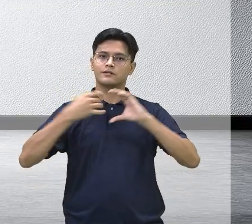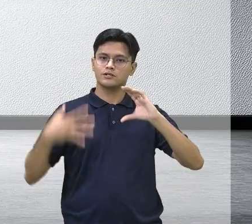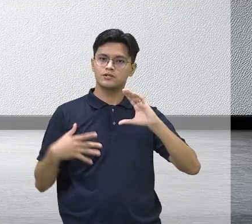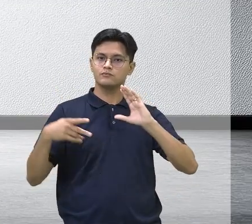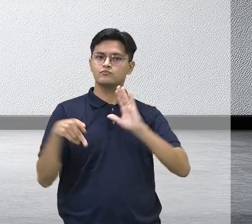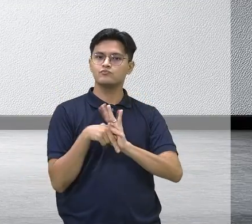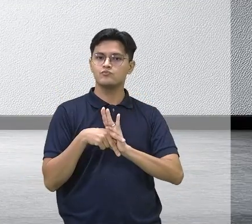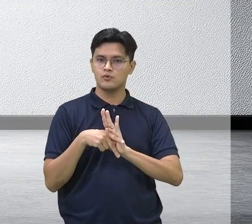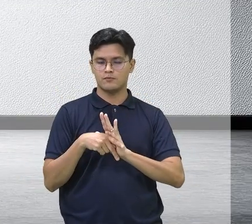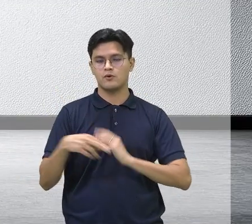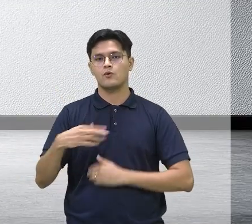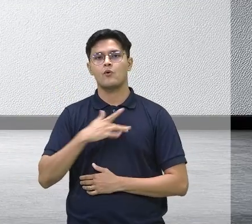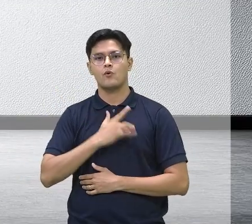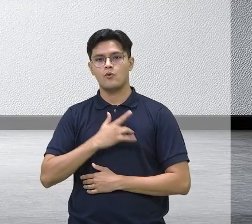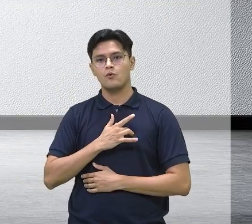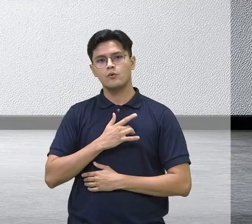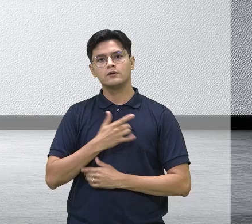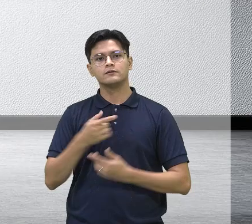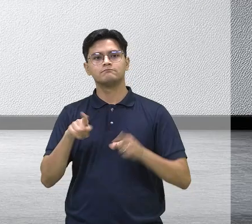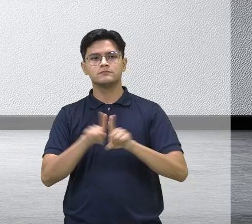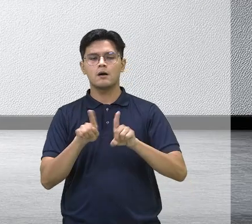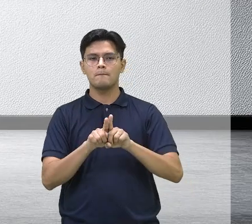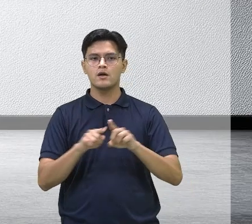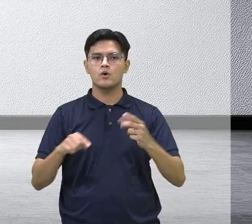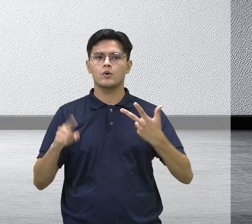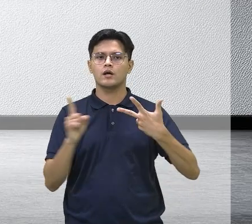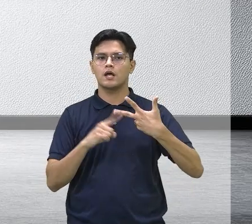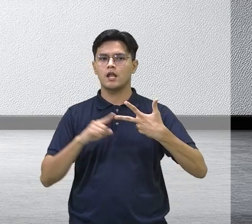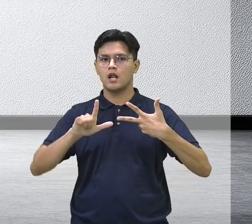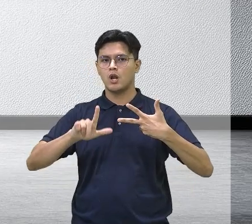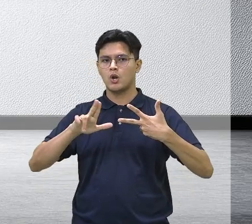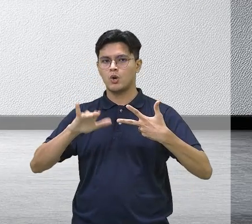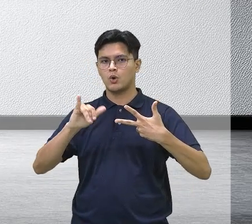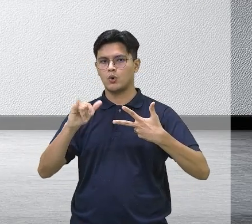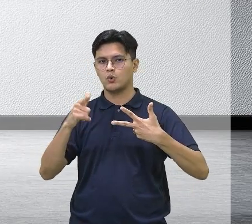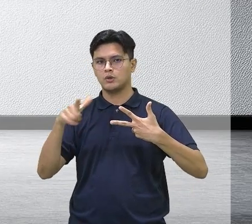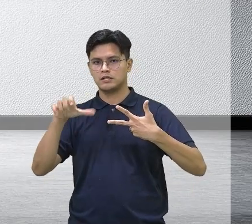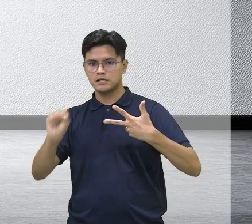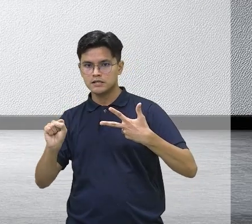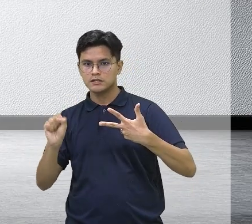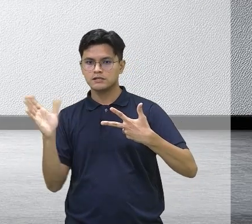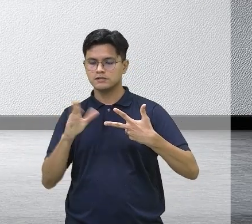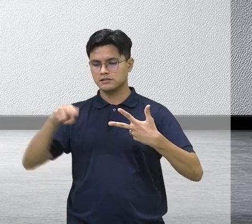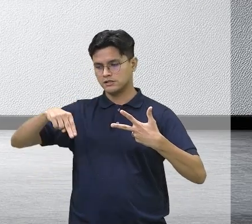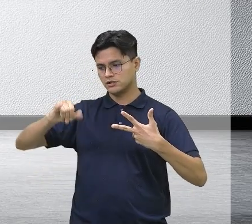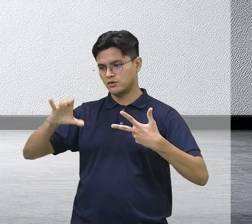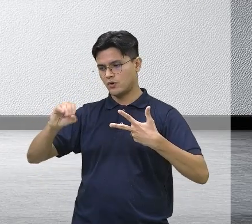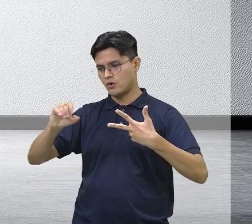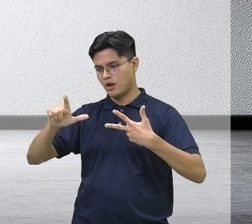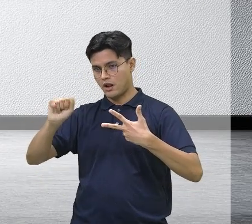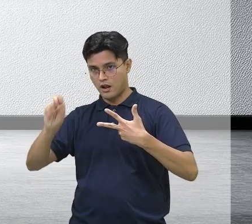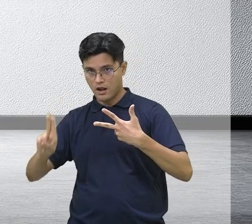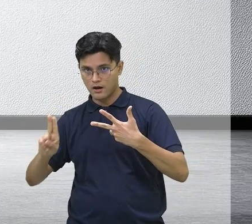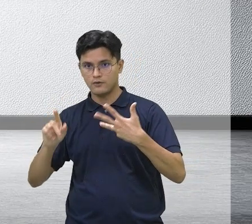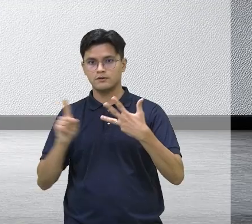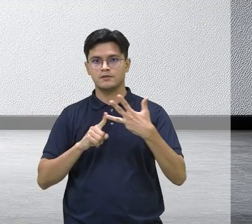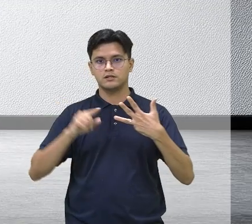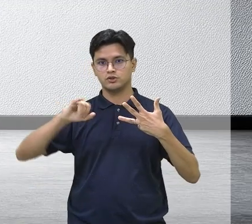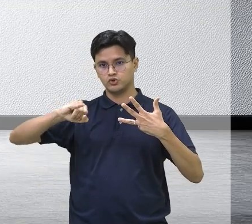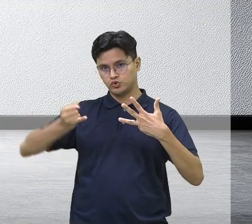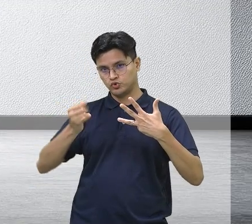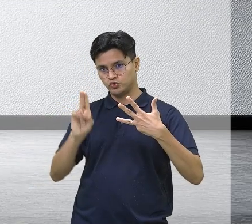Outros escritores aqui, Luiz Nicolau Fagundes Varela e Junqueira Freire, também